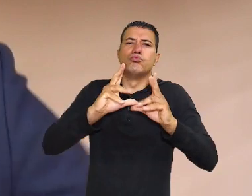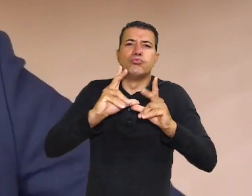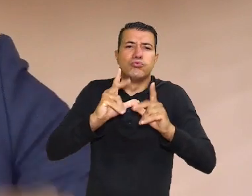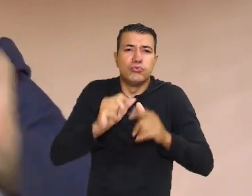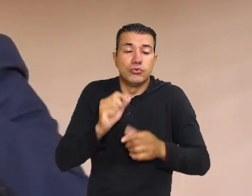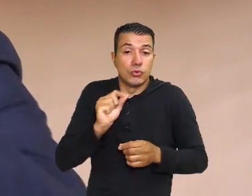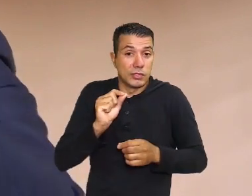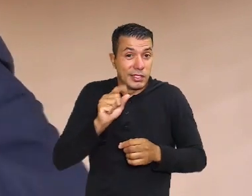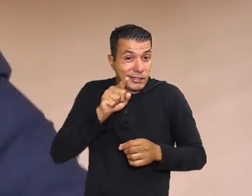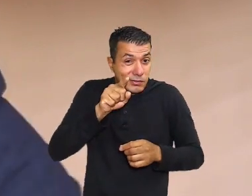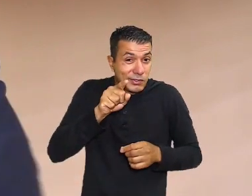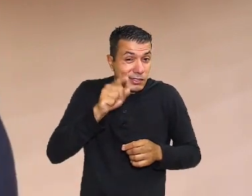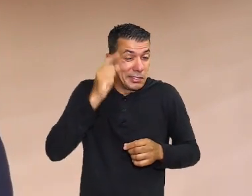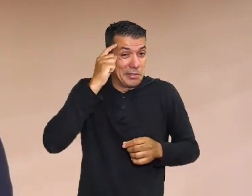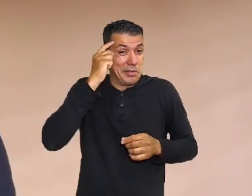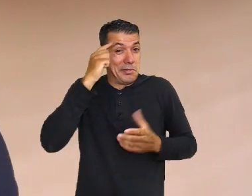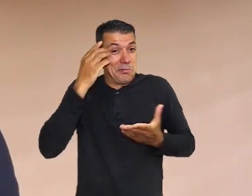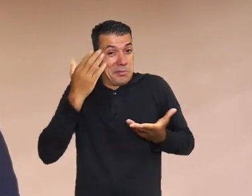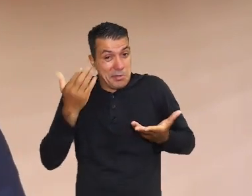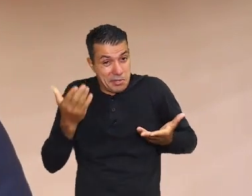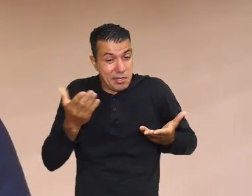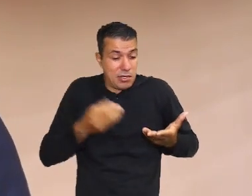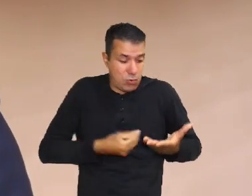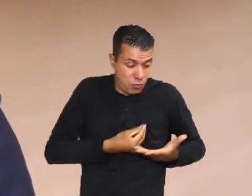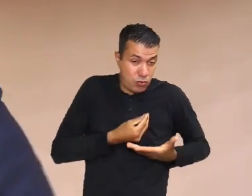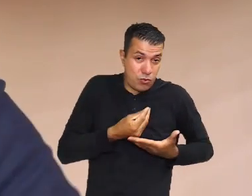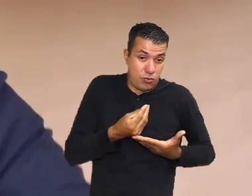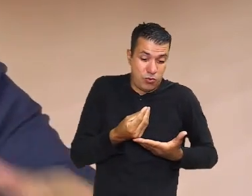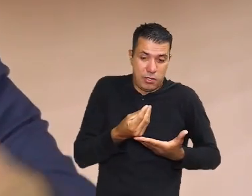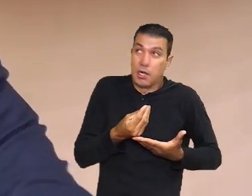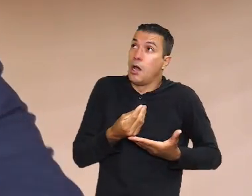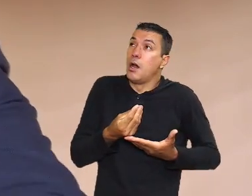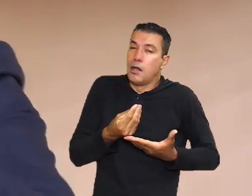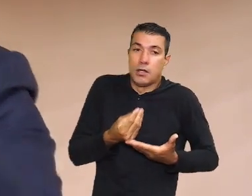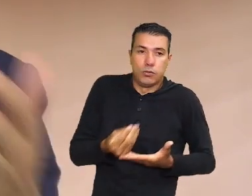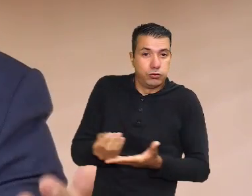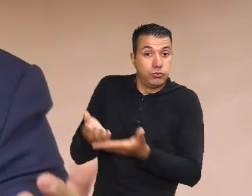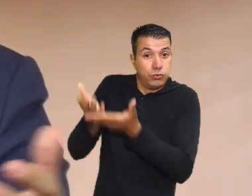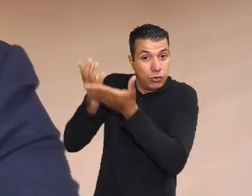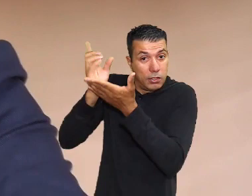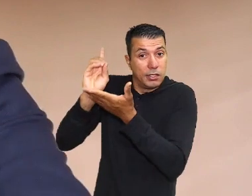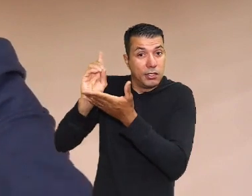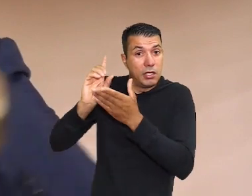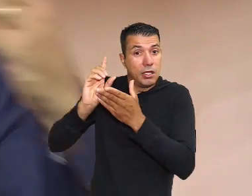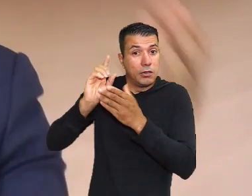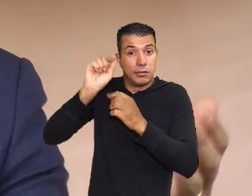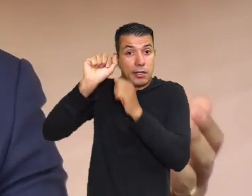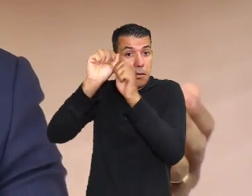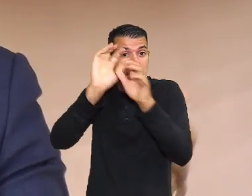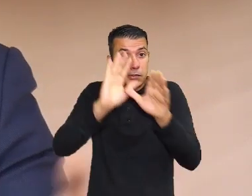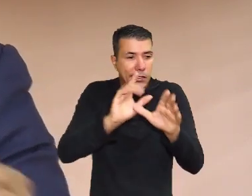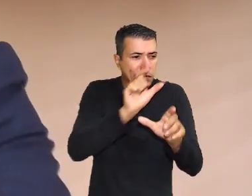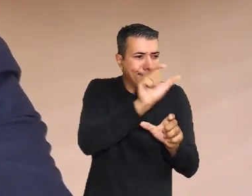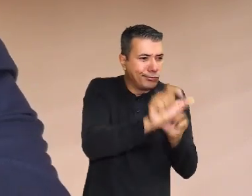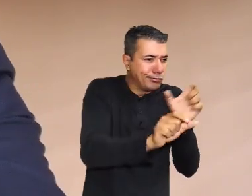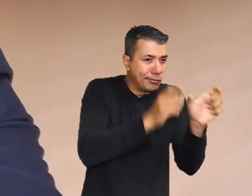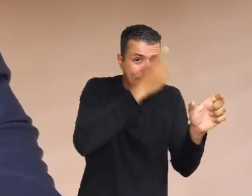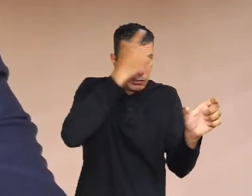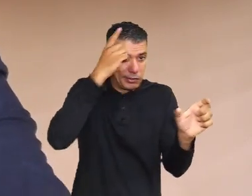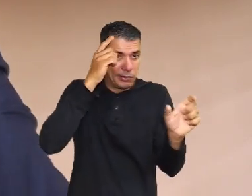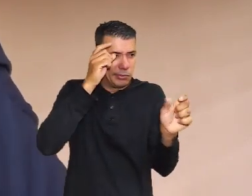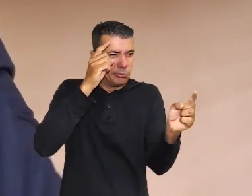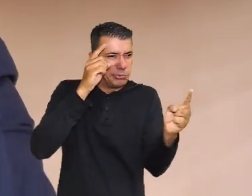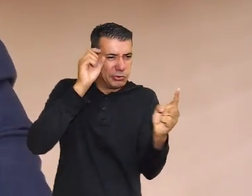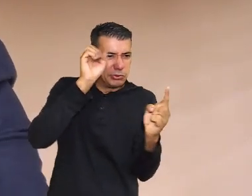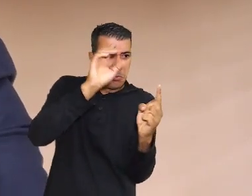vida do que você mesmo pode fazer. E assim abençoaremos outros, outras pessoas. E desta maneira